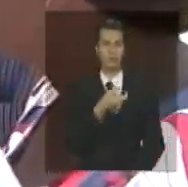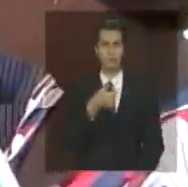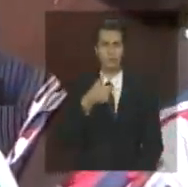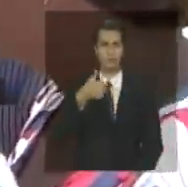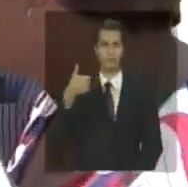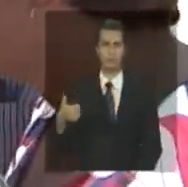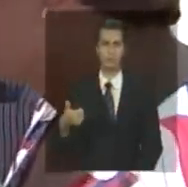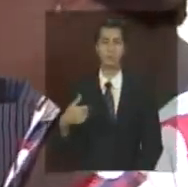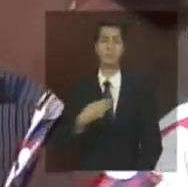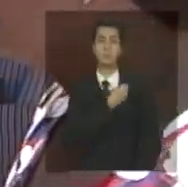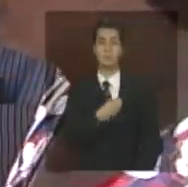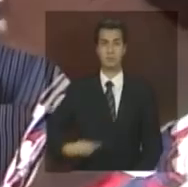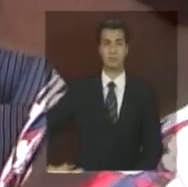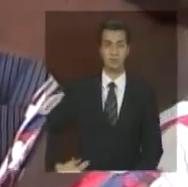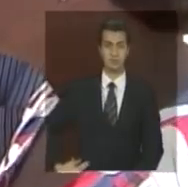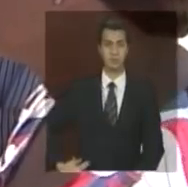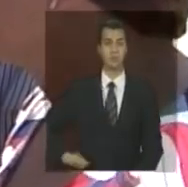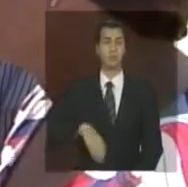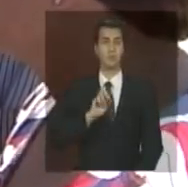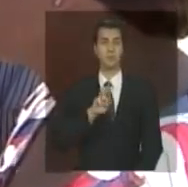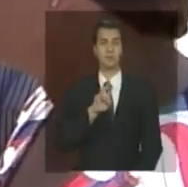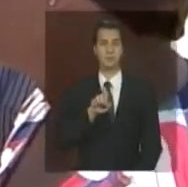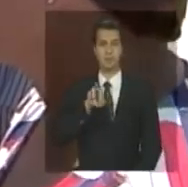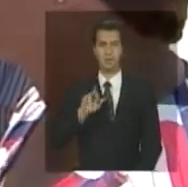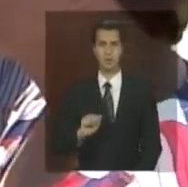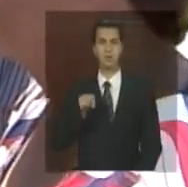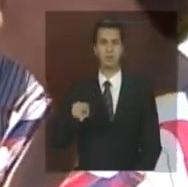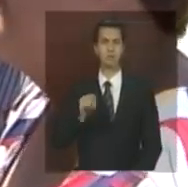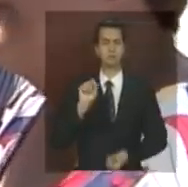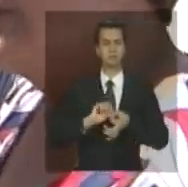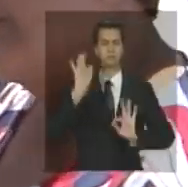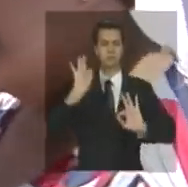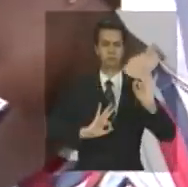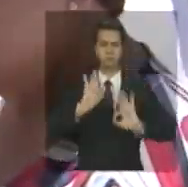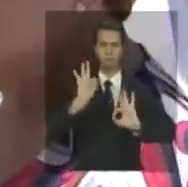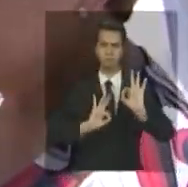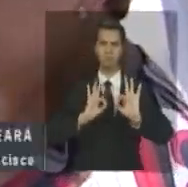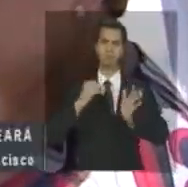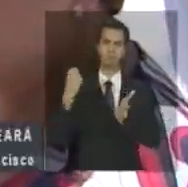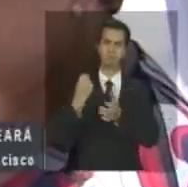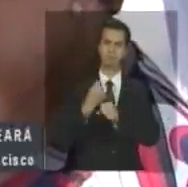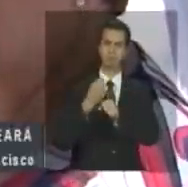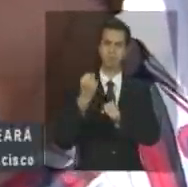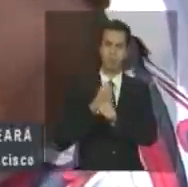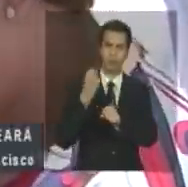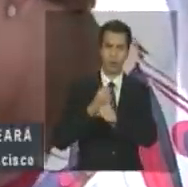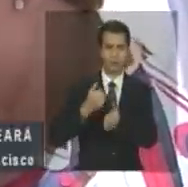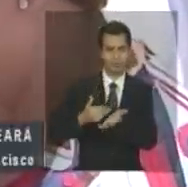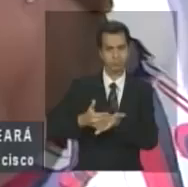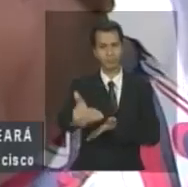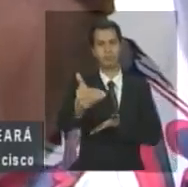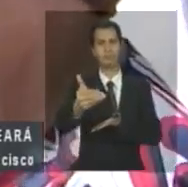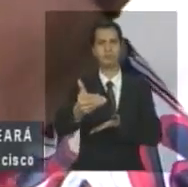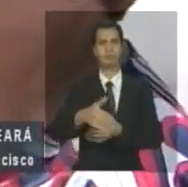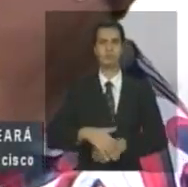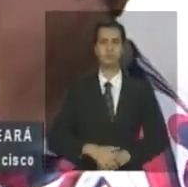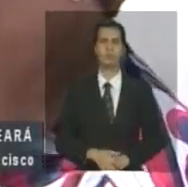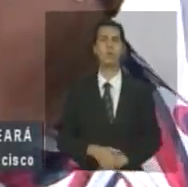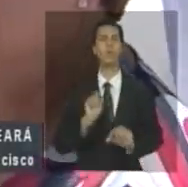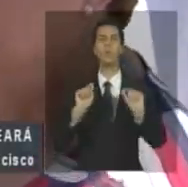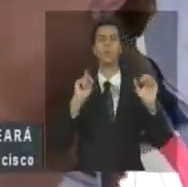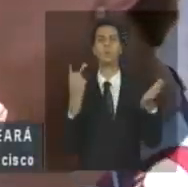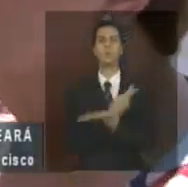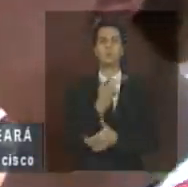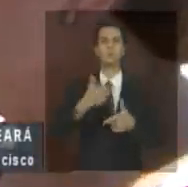ministro reconstruiu todas as condições para a obra poder deslanchar sem problema. Qual era o maior